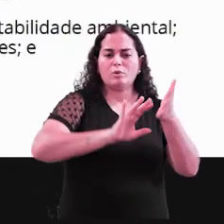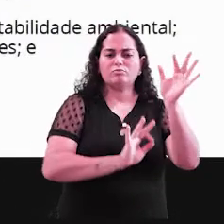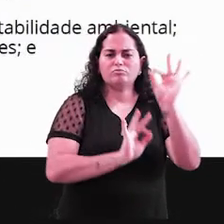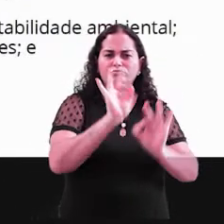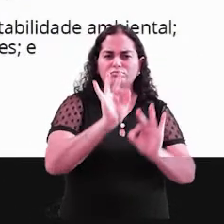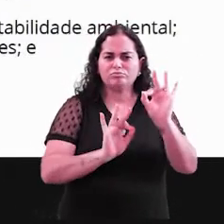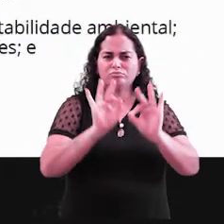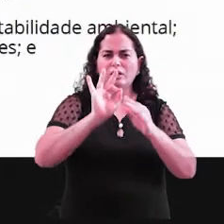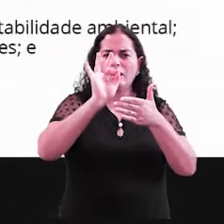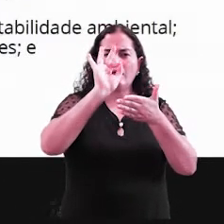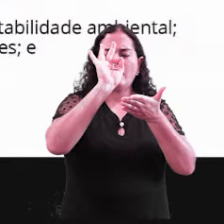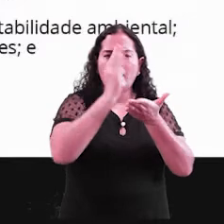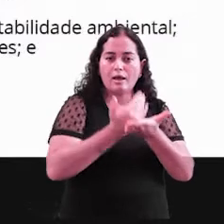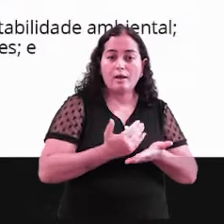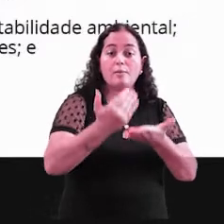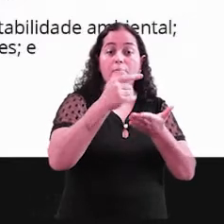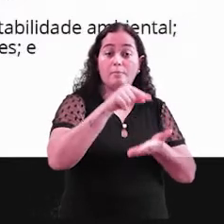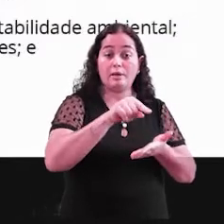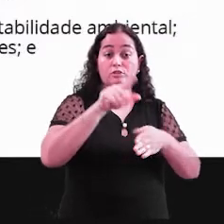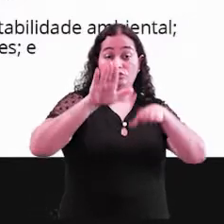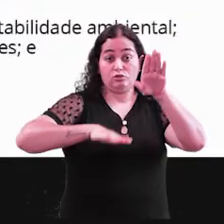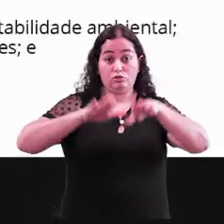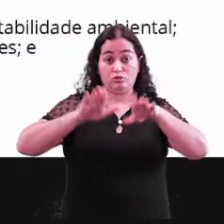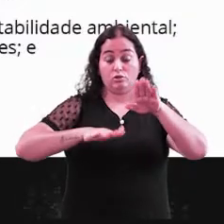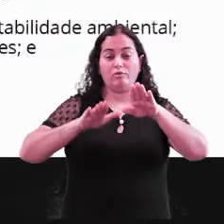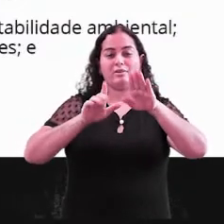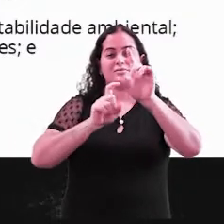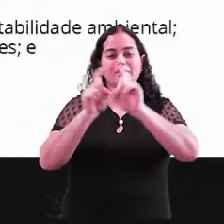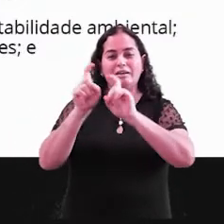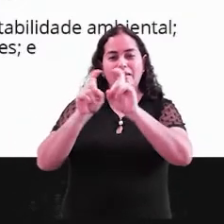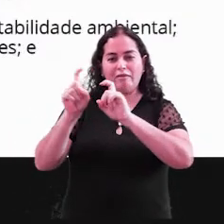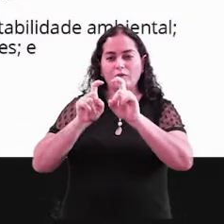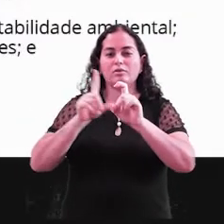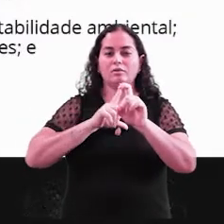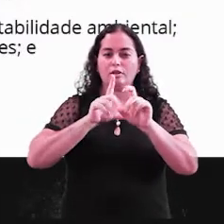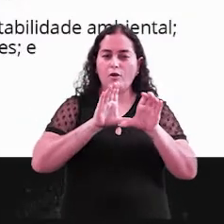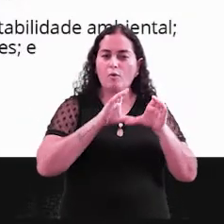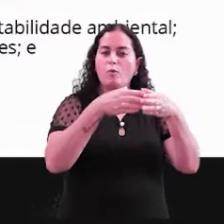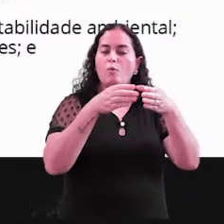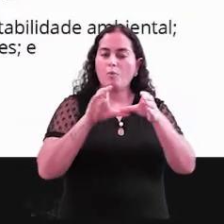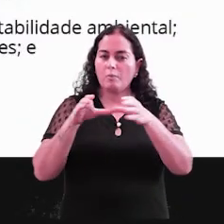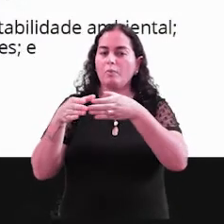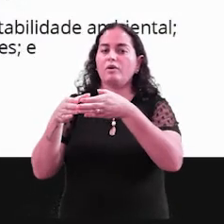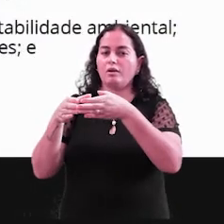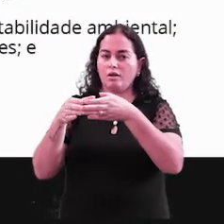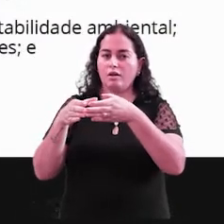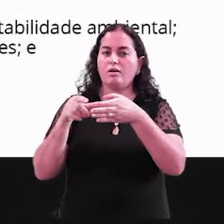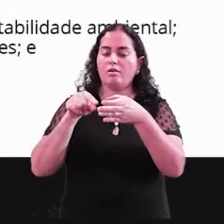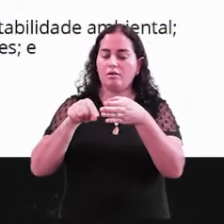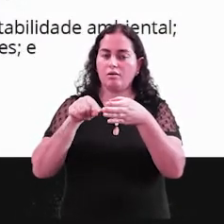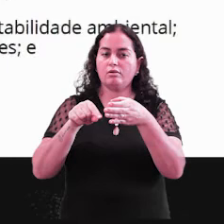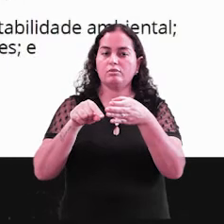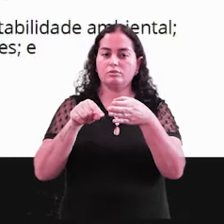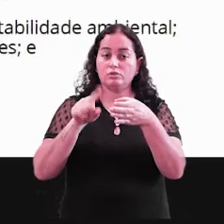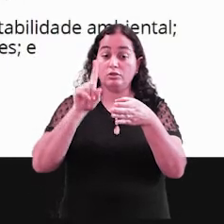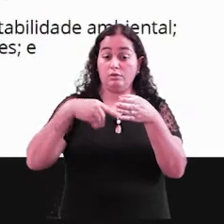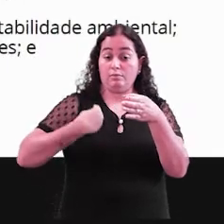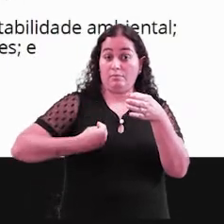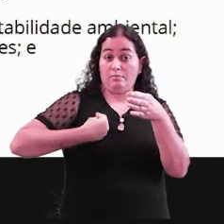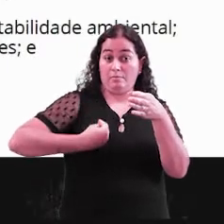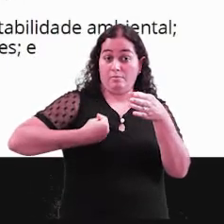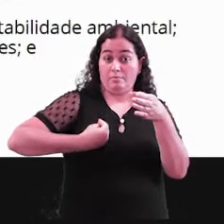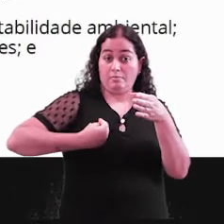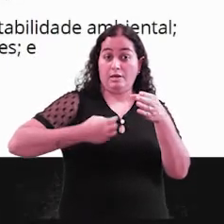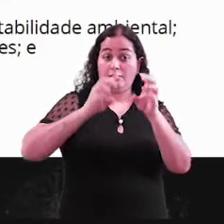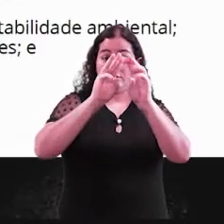de algumas diversas reuniões, na verdade, entre a comunidade que